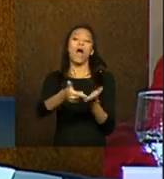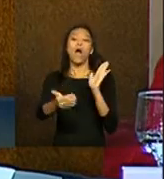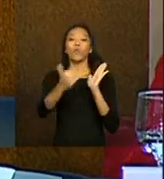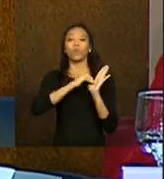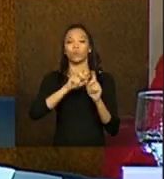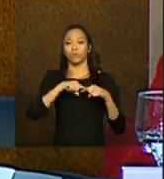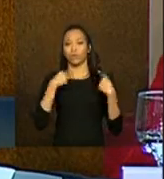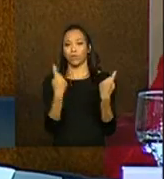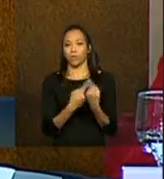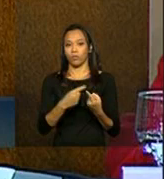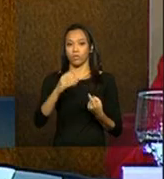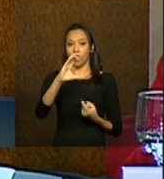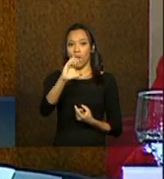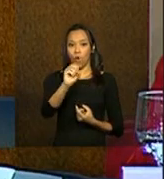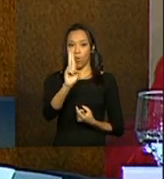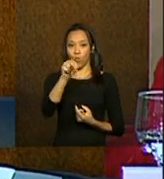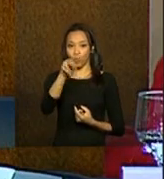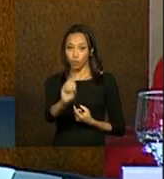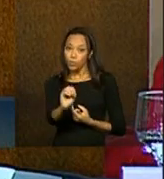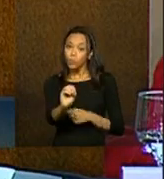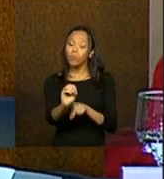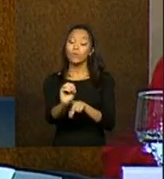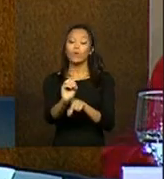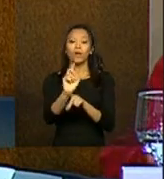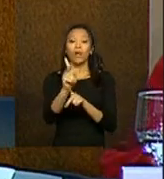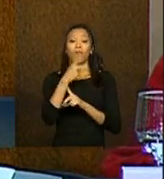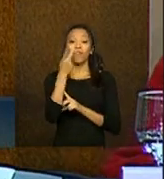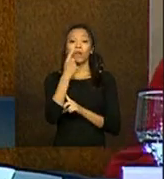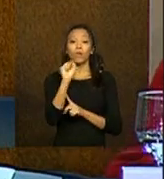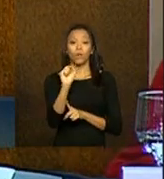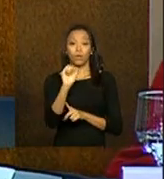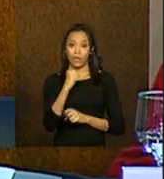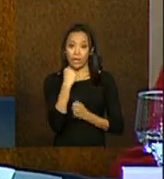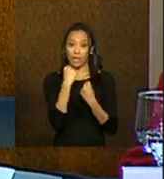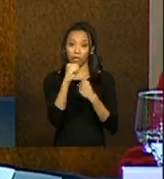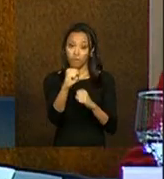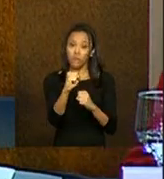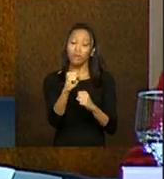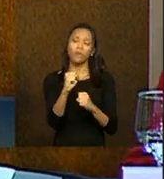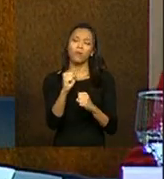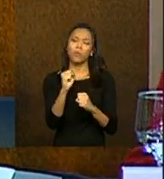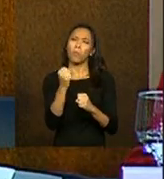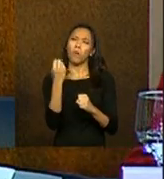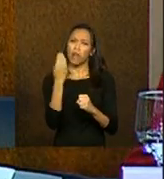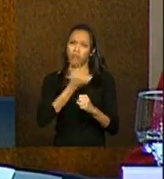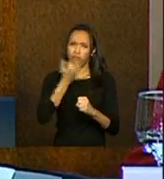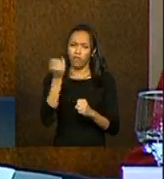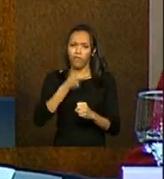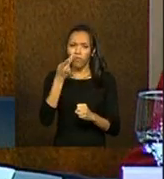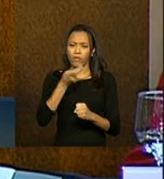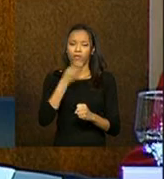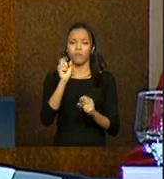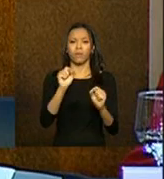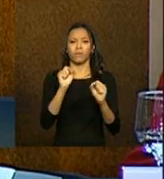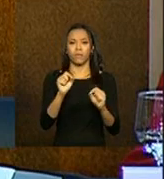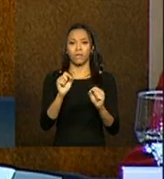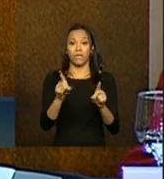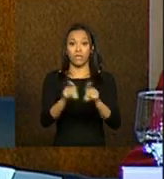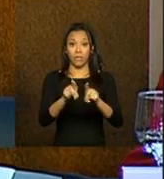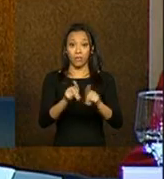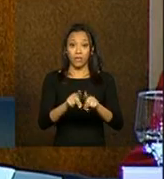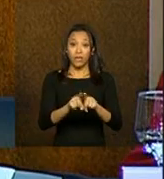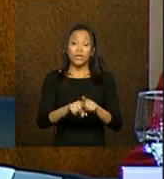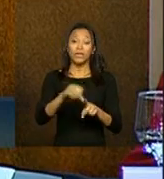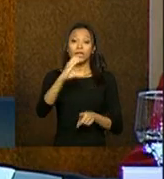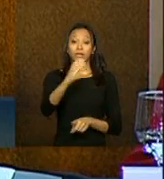ONU, eh, em setembro defendeu a ênfase, deu grande ênfase à necessidade de criminalização